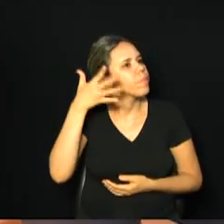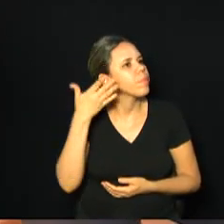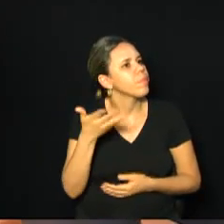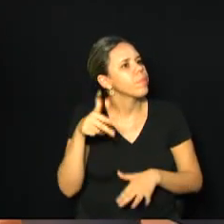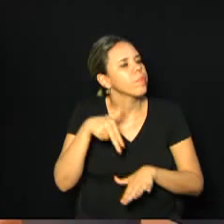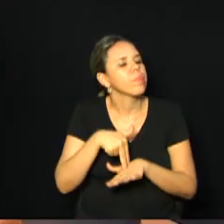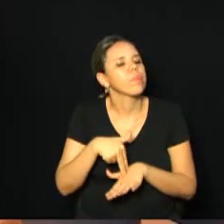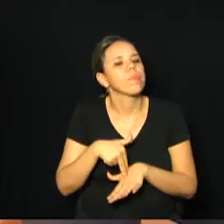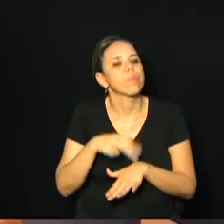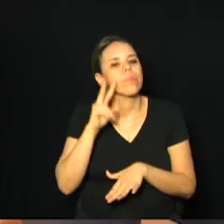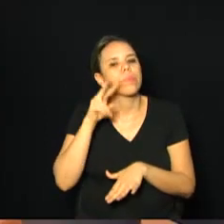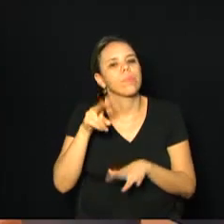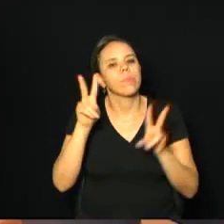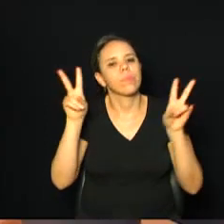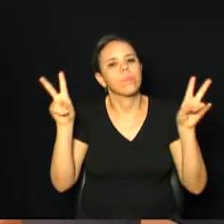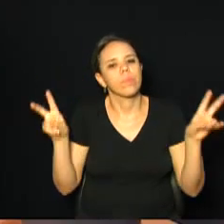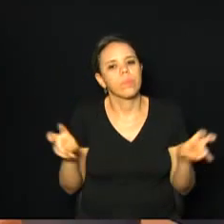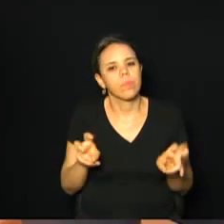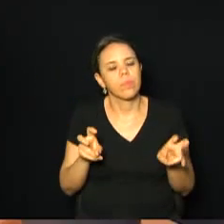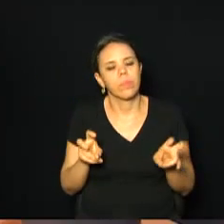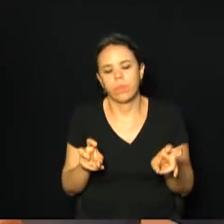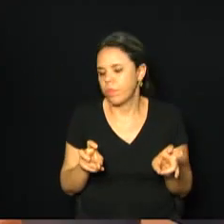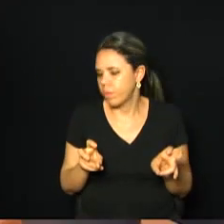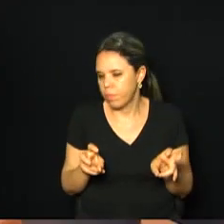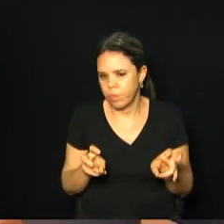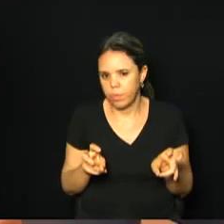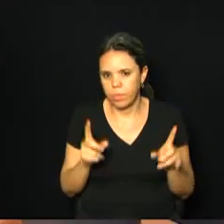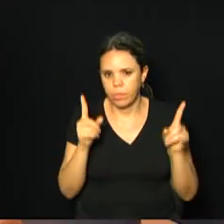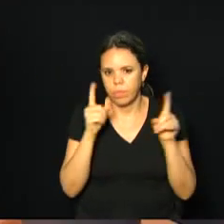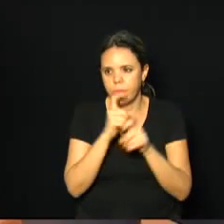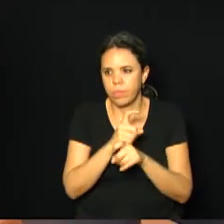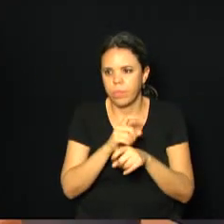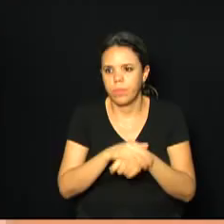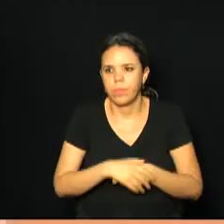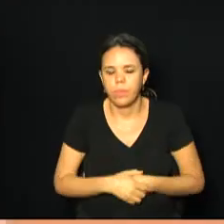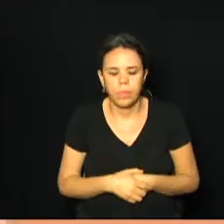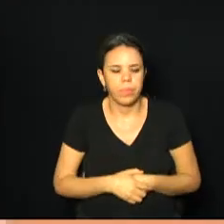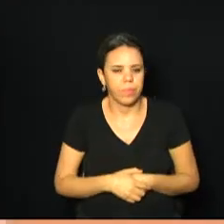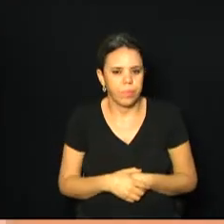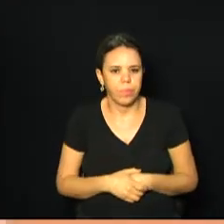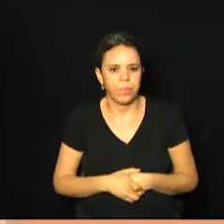apresentação, você vê que é um assunto muito, muito, muito complexo. Complexo mesmo.